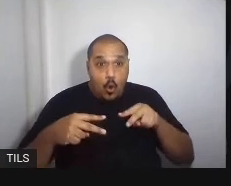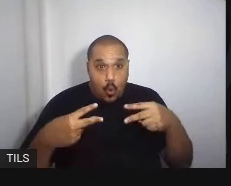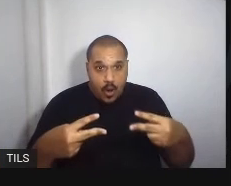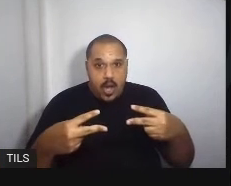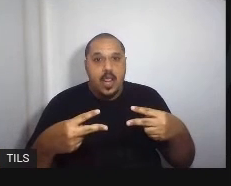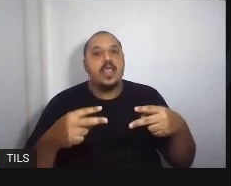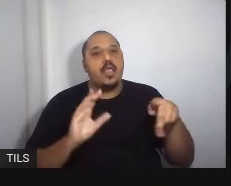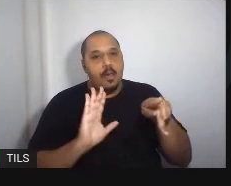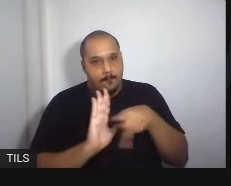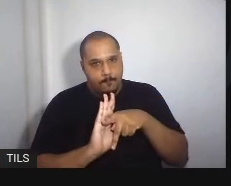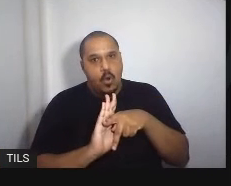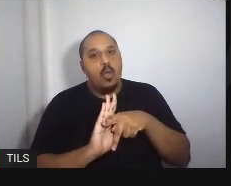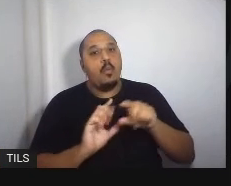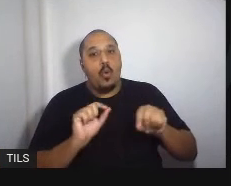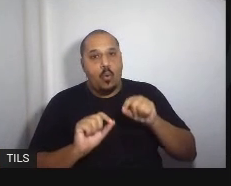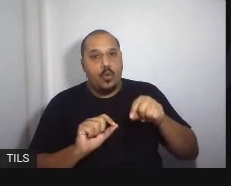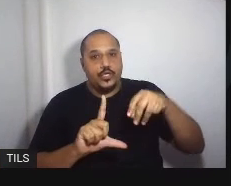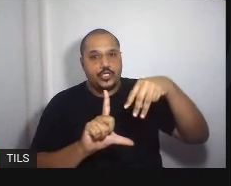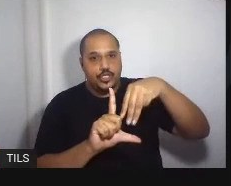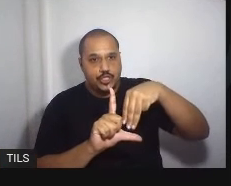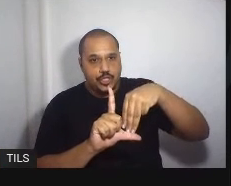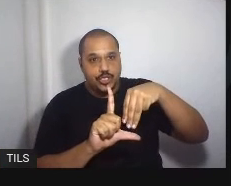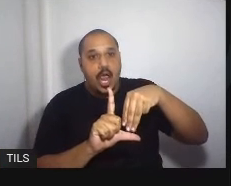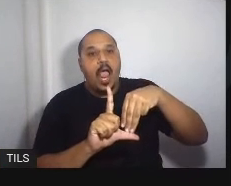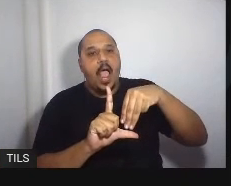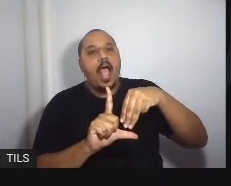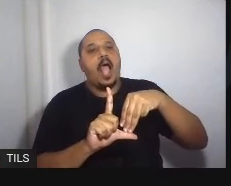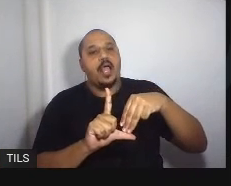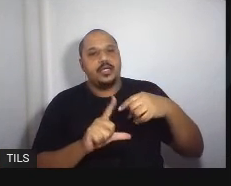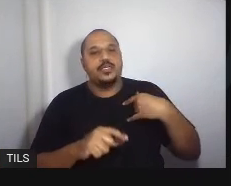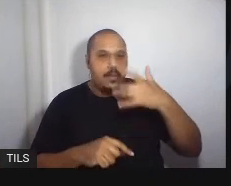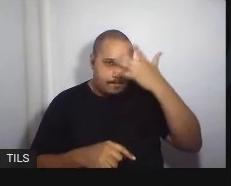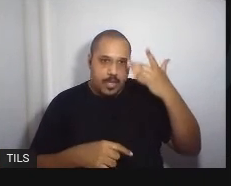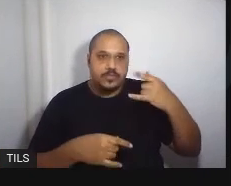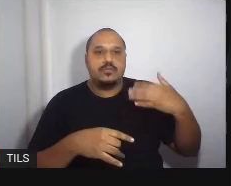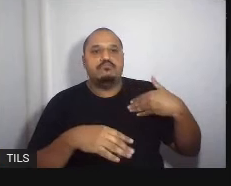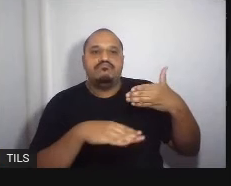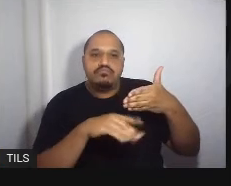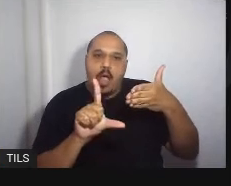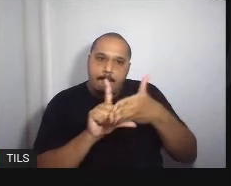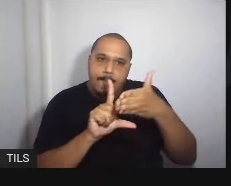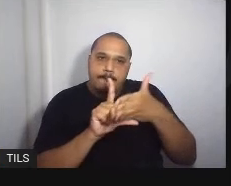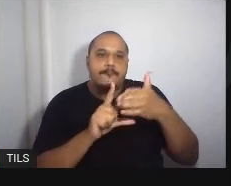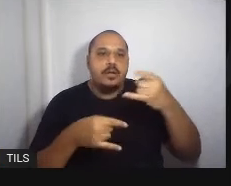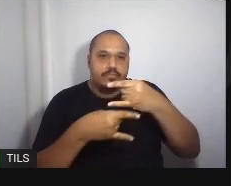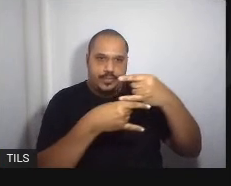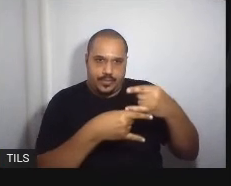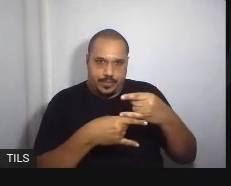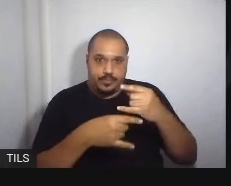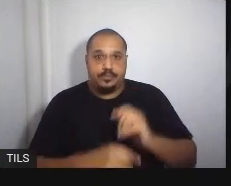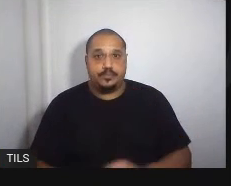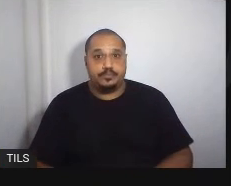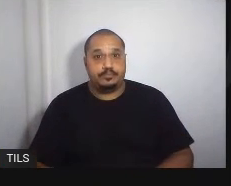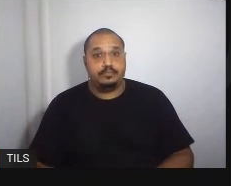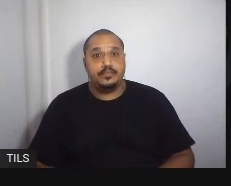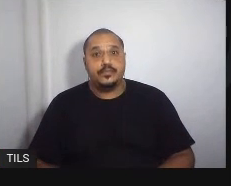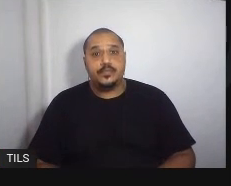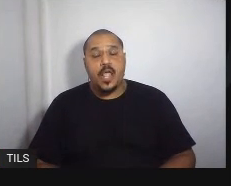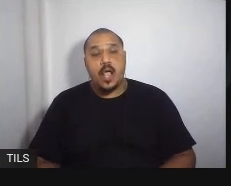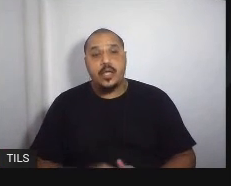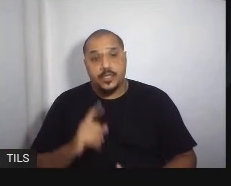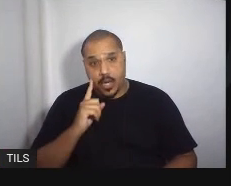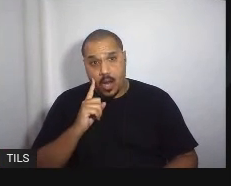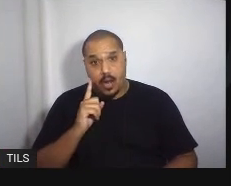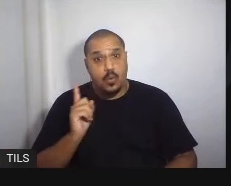1 vai entrar nessa videochamada às 10 horas. Para a banca 1 também, a comissão vai